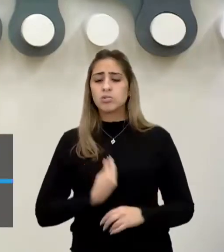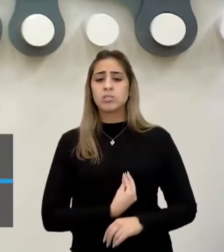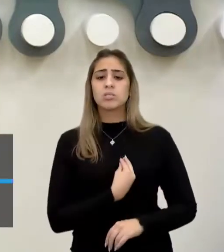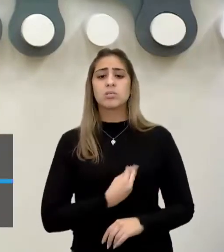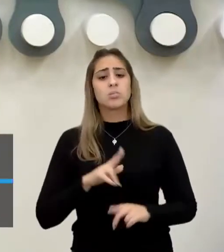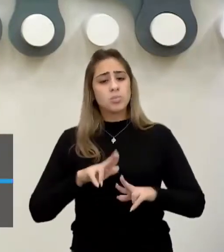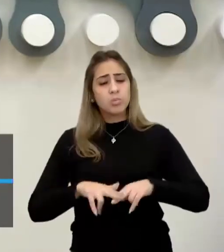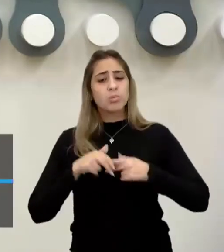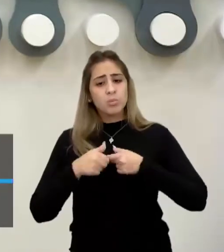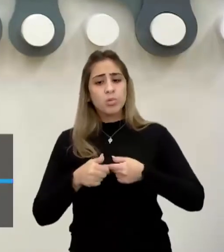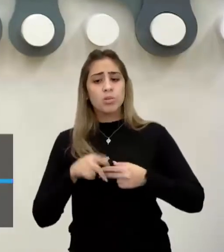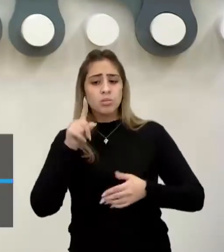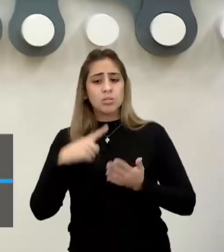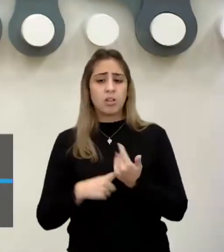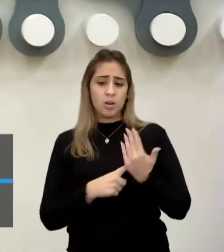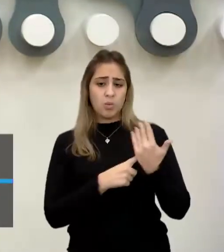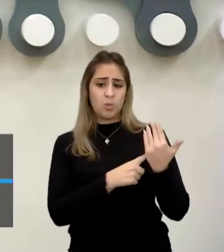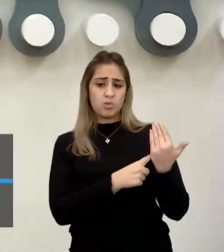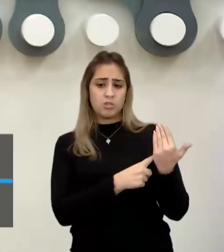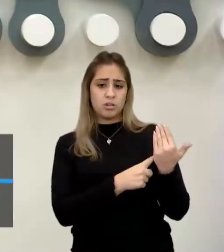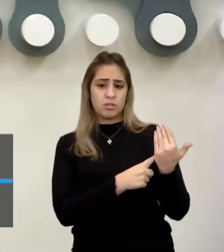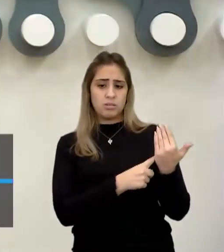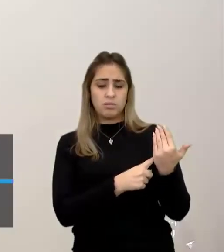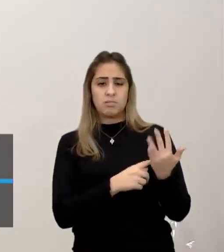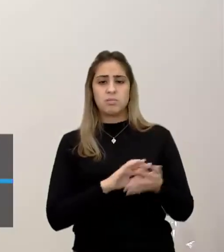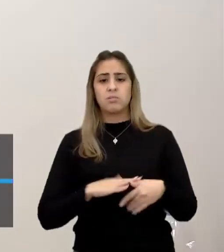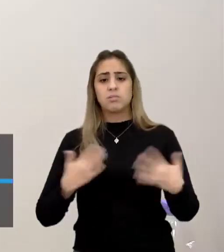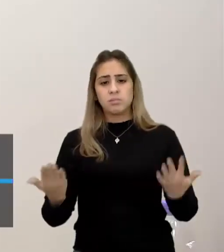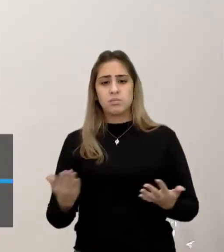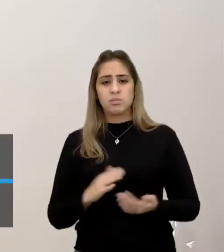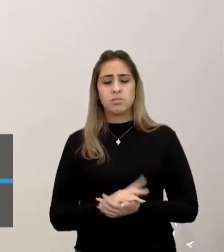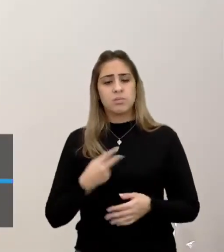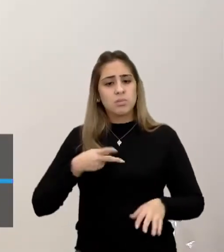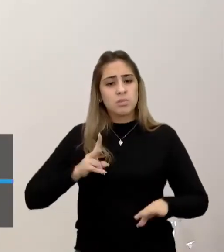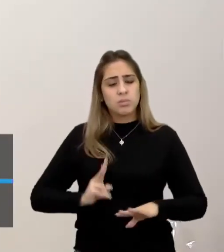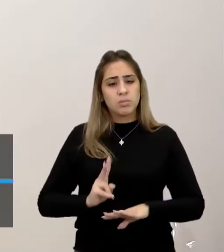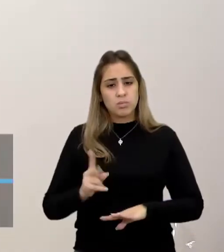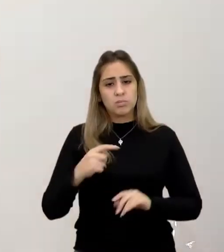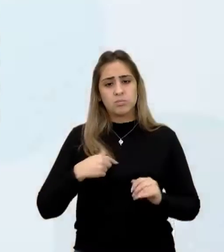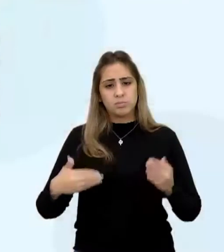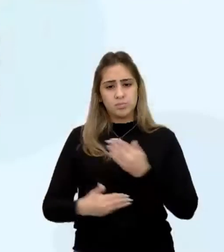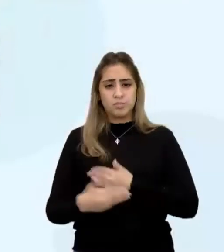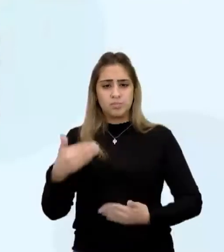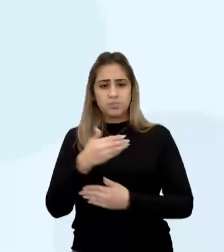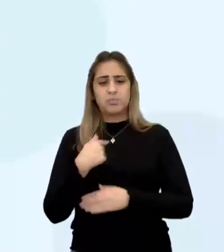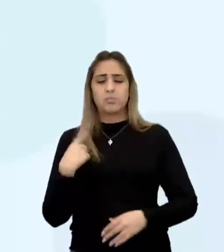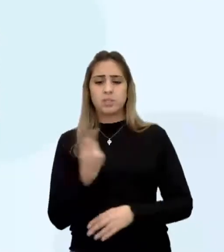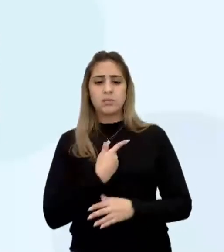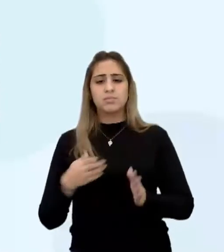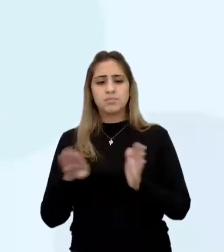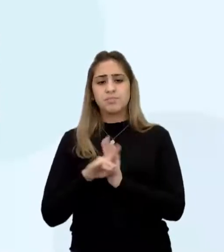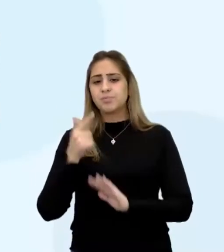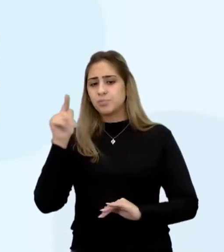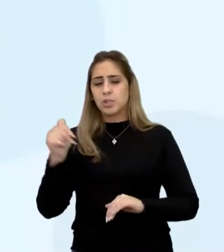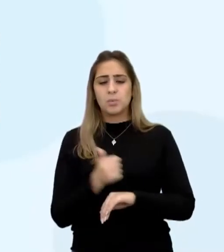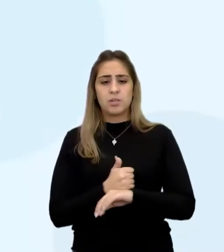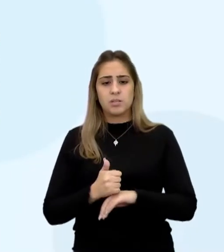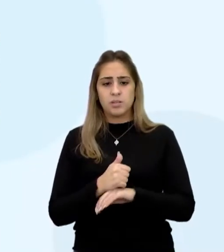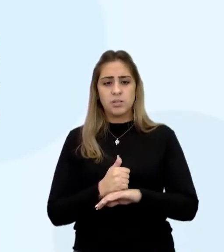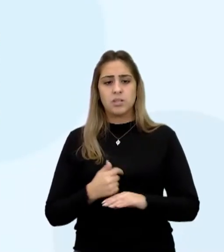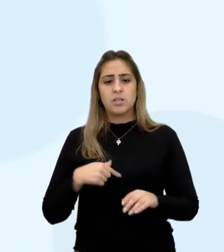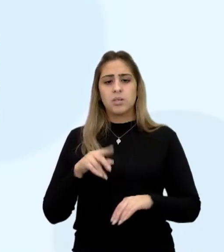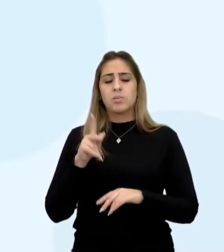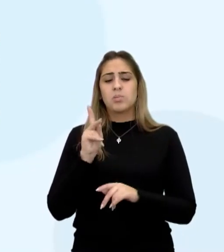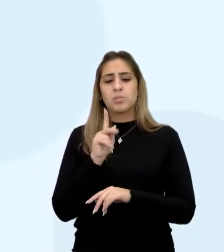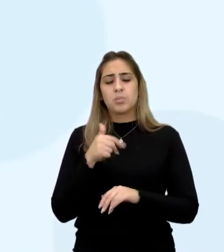existir justamente por causa da tecnologia, né? Exatamente. E continuando aí na tela, né, a gente traz uma outra profissão. Diz lá, a